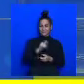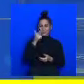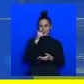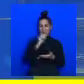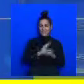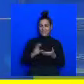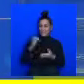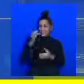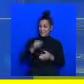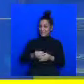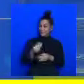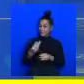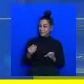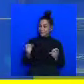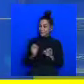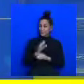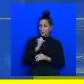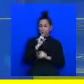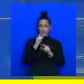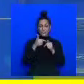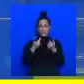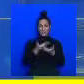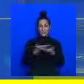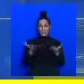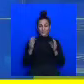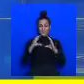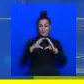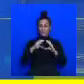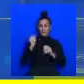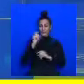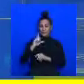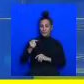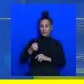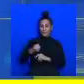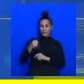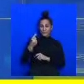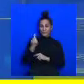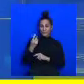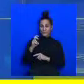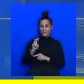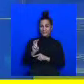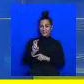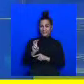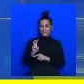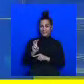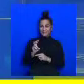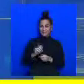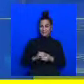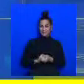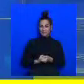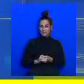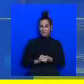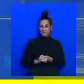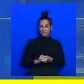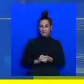Você ganha a partir de 3 acertos, hein? Boa sorte. Bola azul, número 15. Azul,